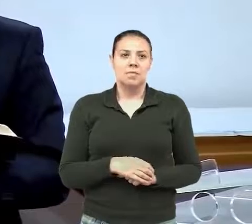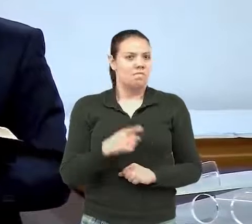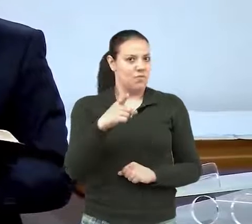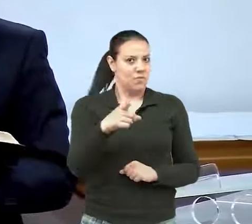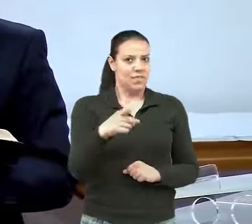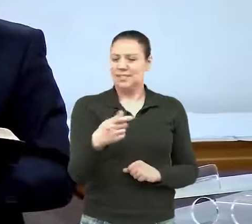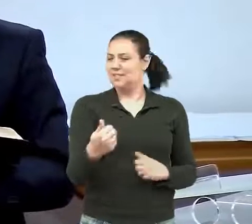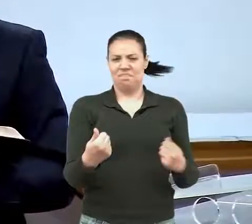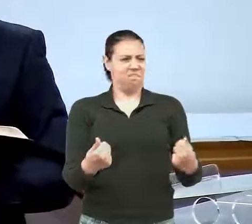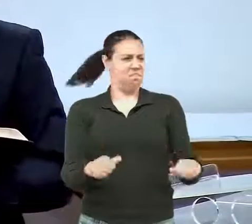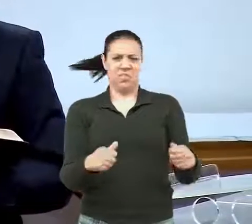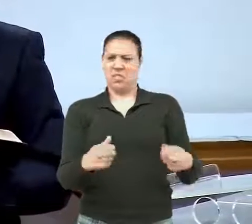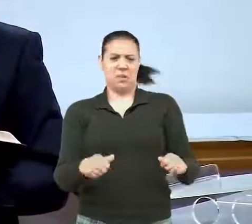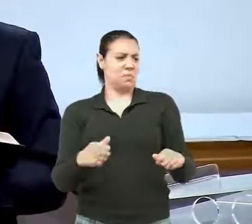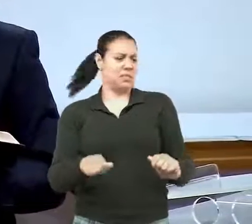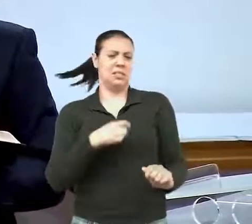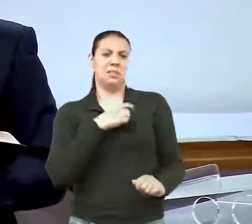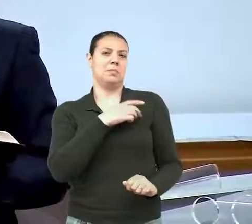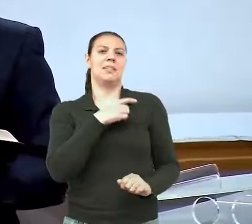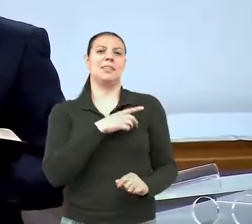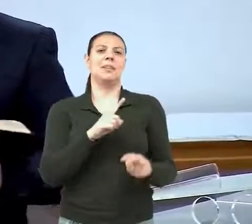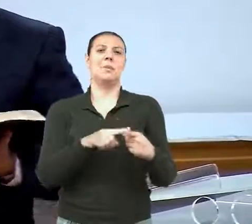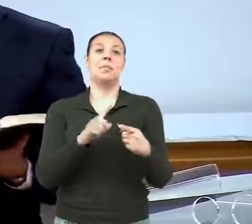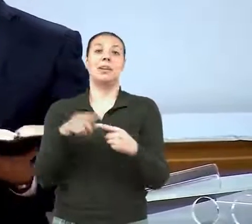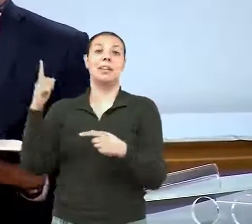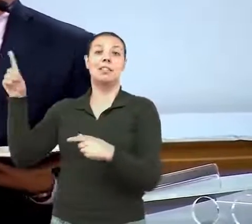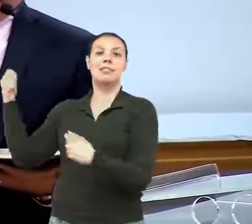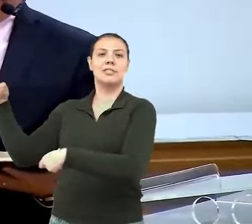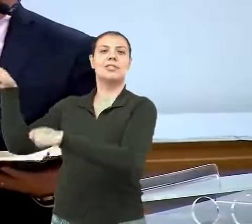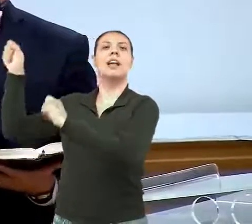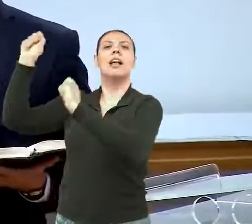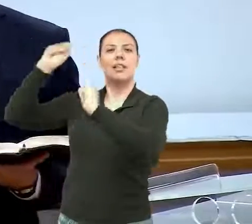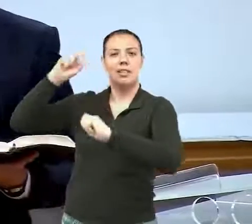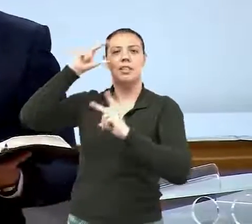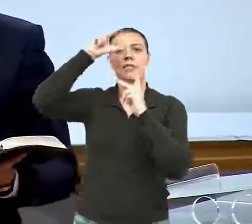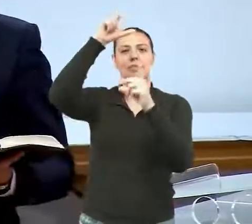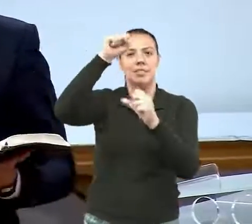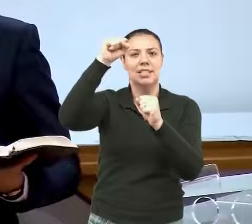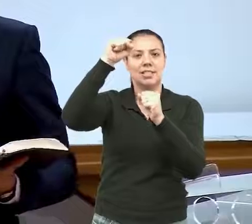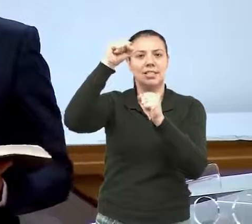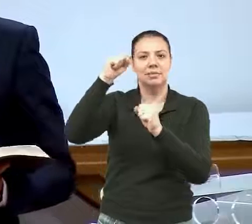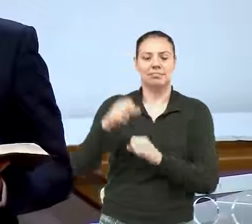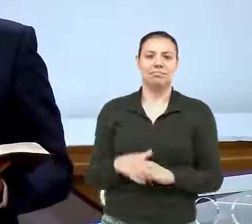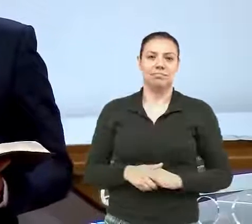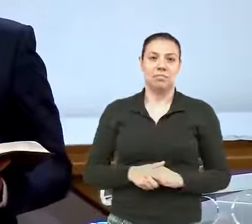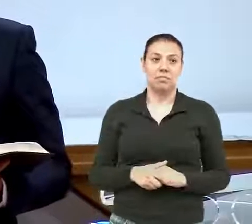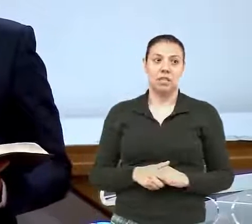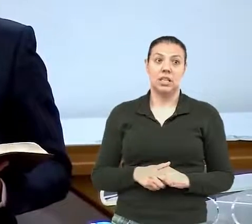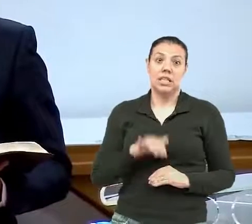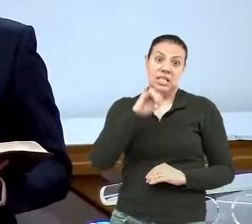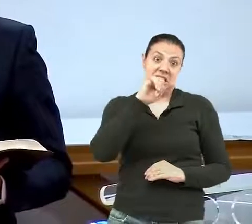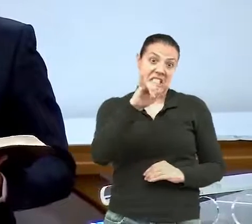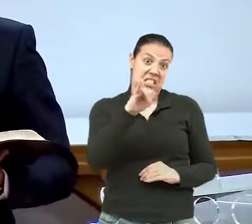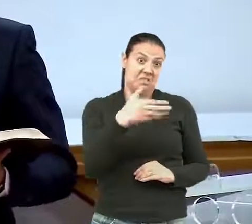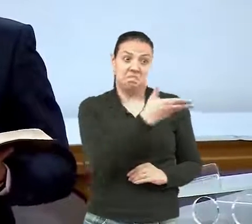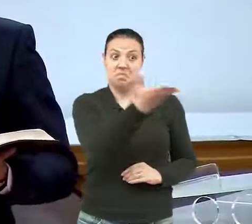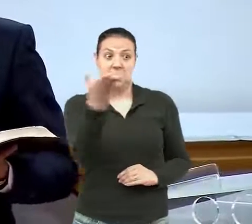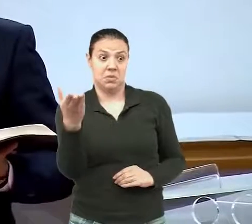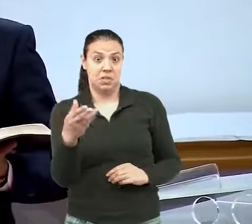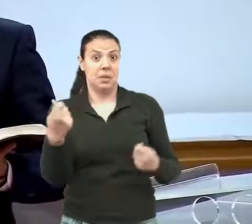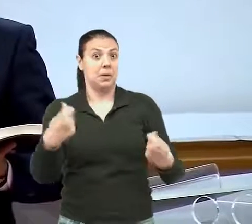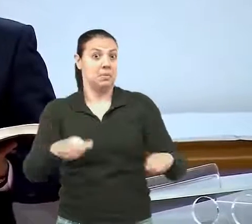está dizendo, porque eu te fortaleço. Para você ser fortalecido é porque você está enfraquecido,